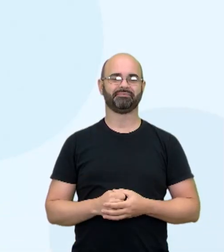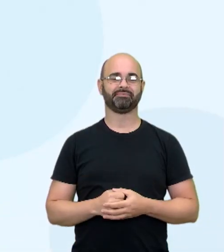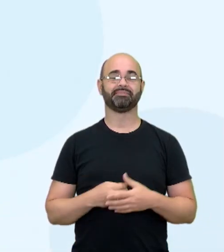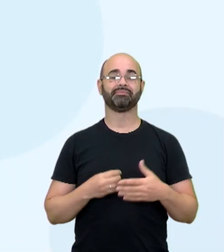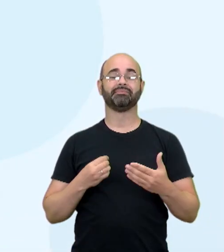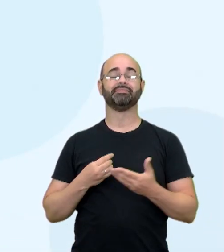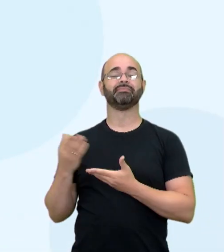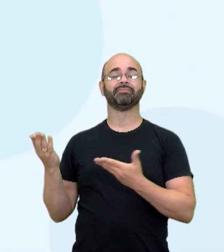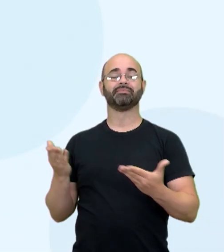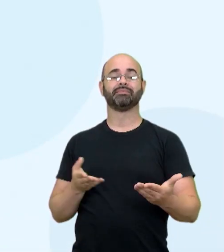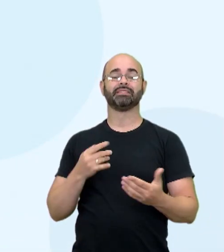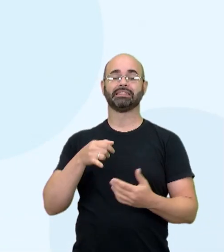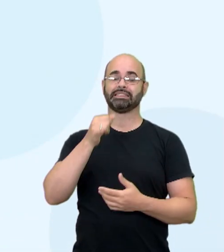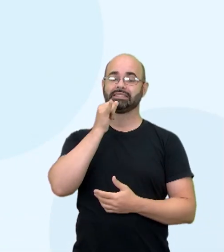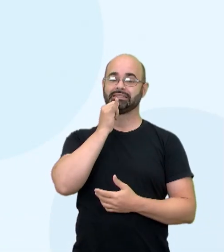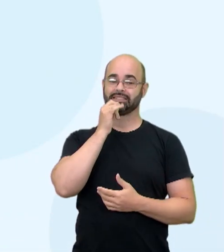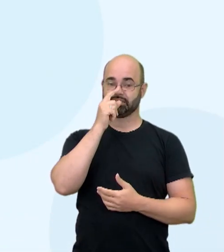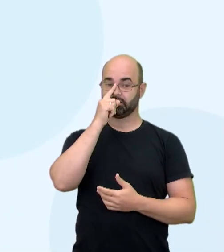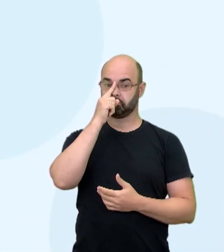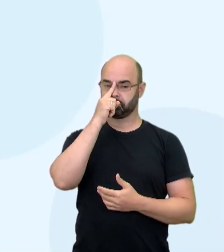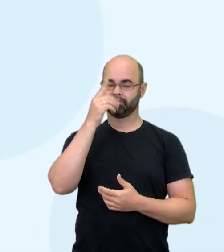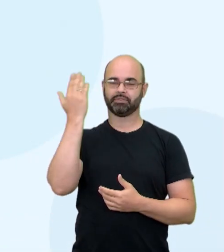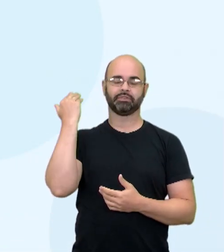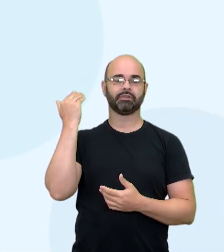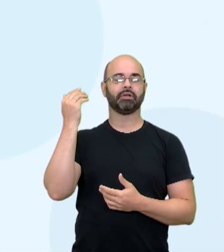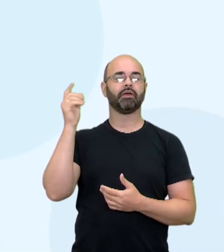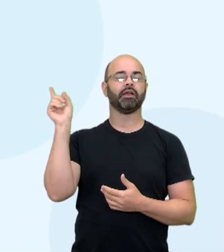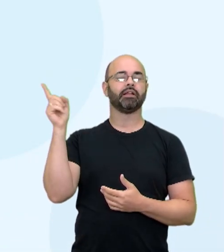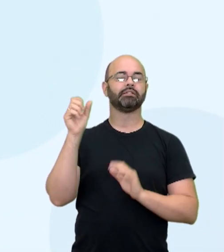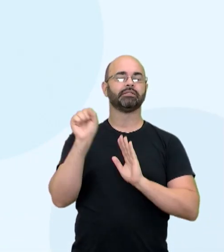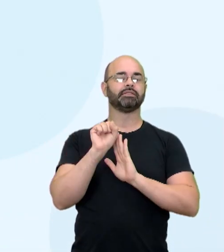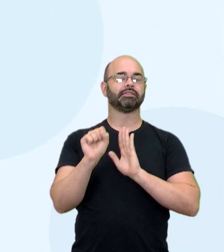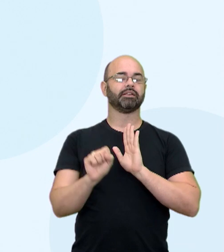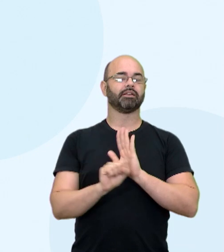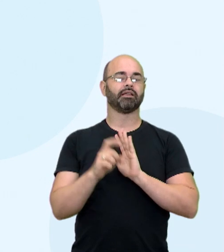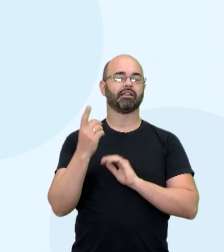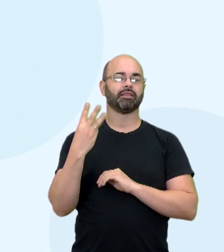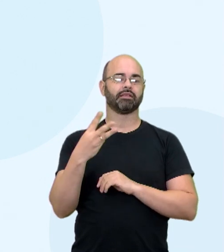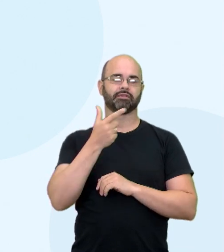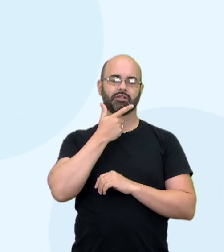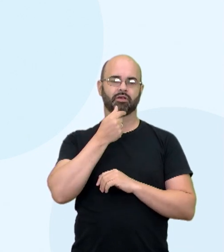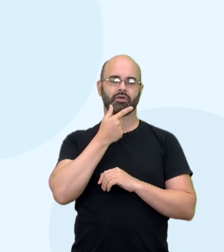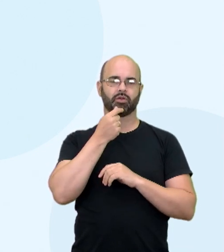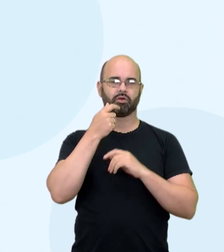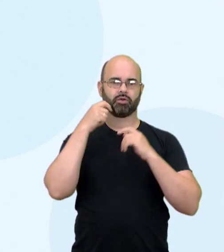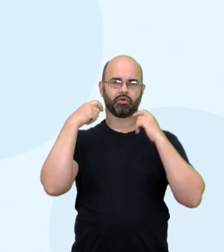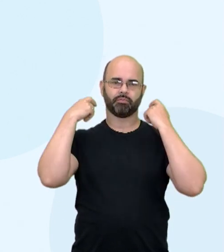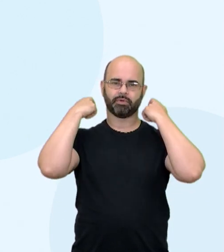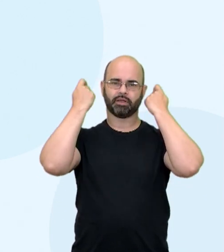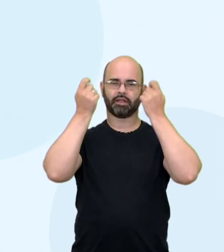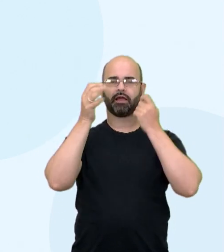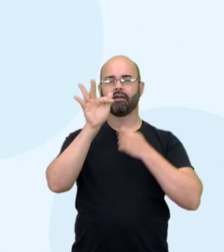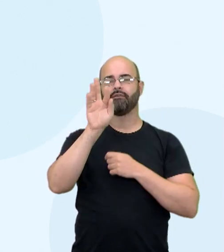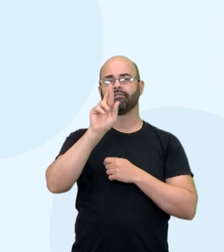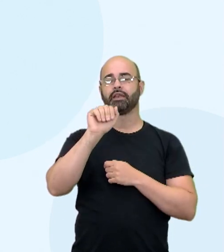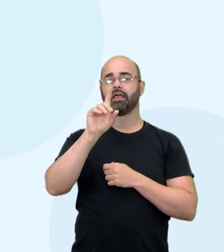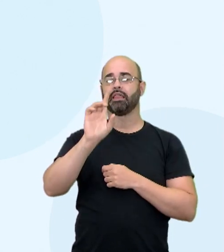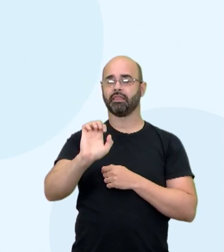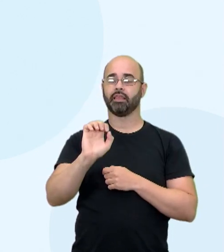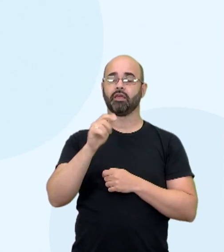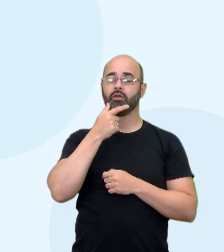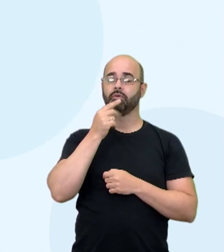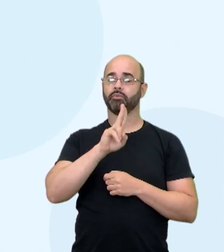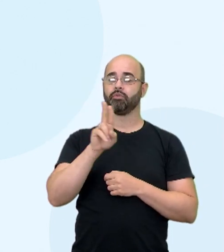exemplo de um homem que viveu lá no século XIII. Ele era um frade, um filósofo inglês que se chamava